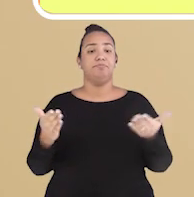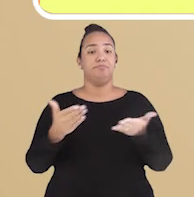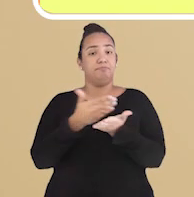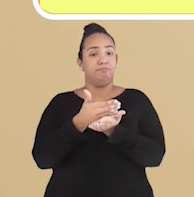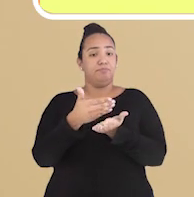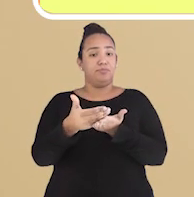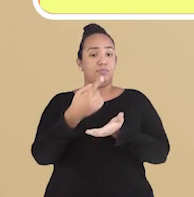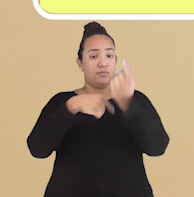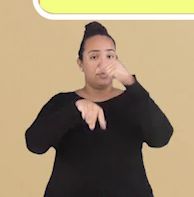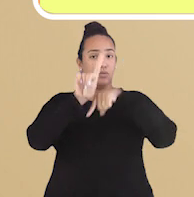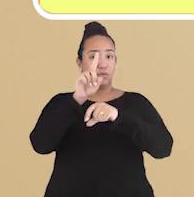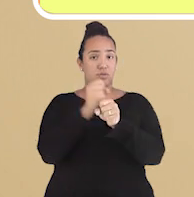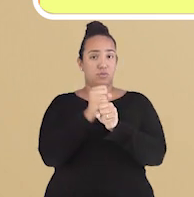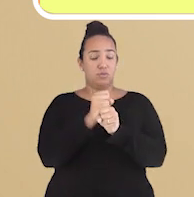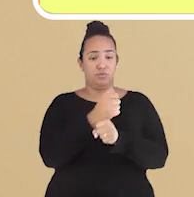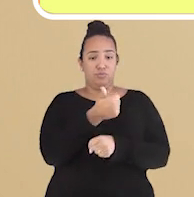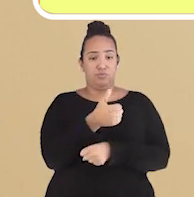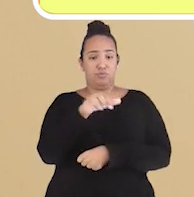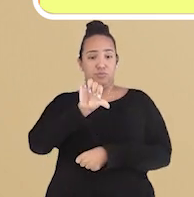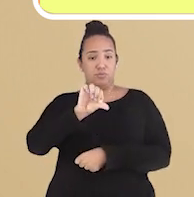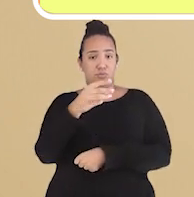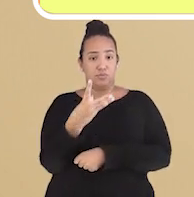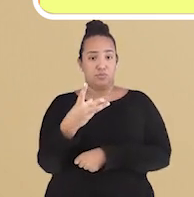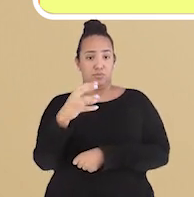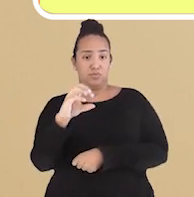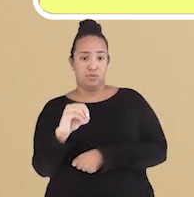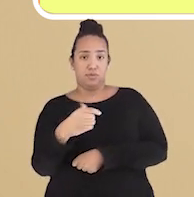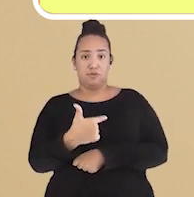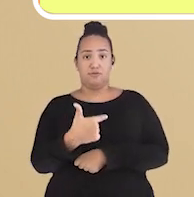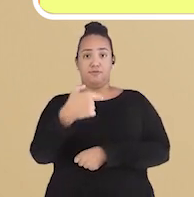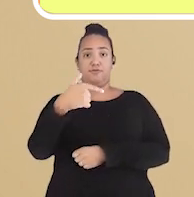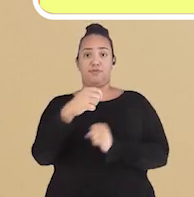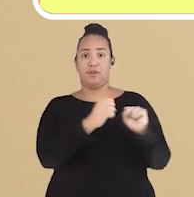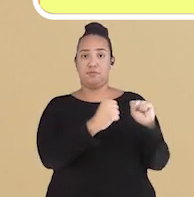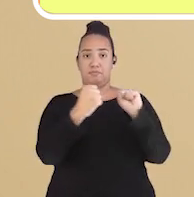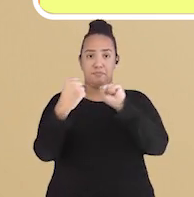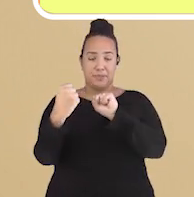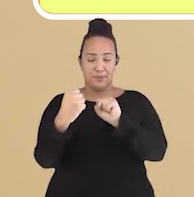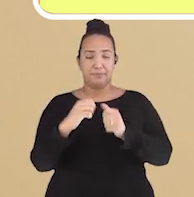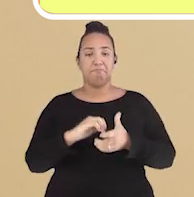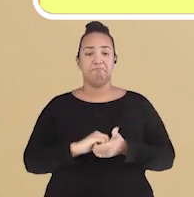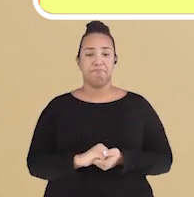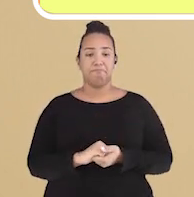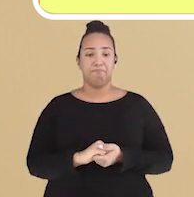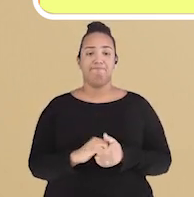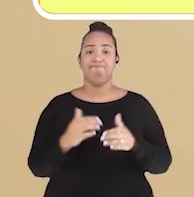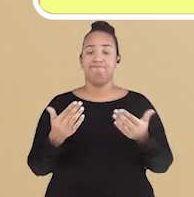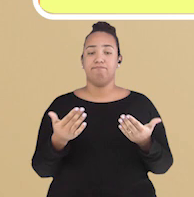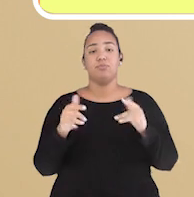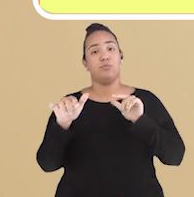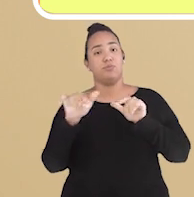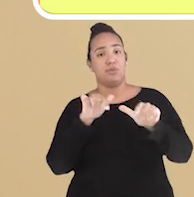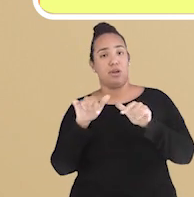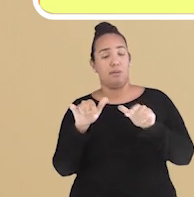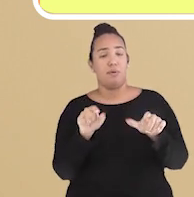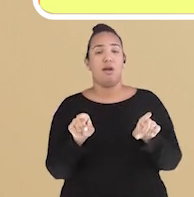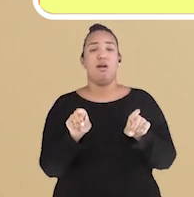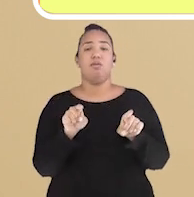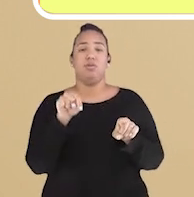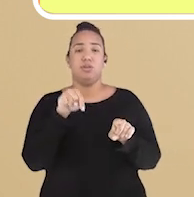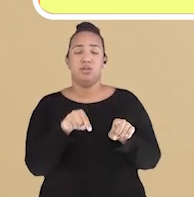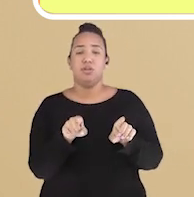a Revolução de 1930, a chegada de Vargas ao poder. As condições ruins de trabalho e a